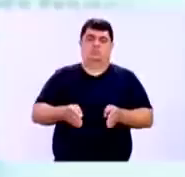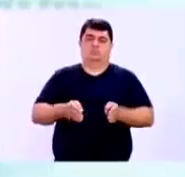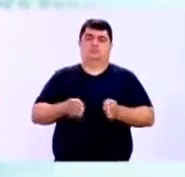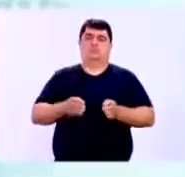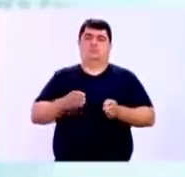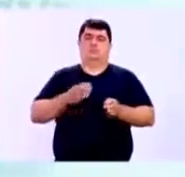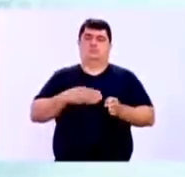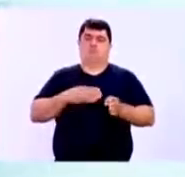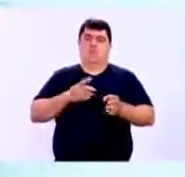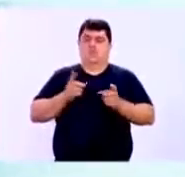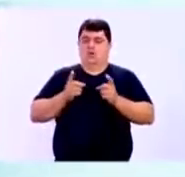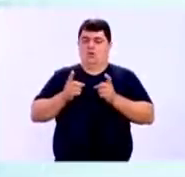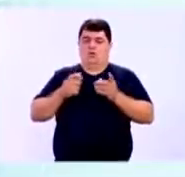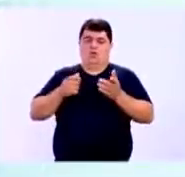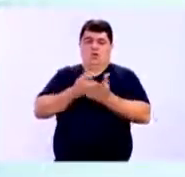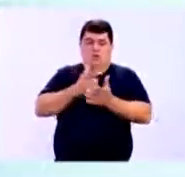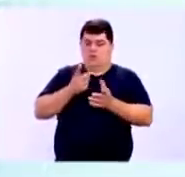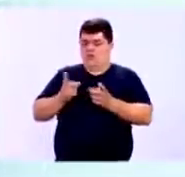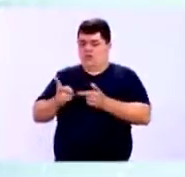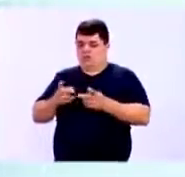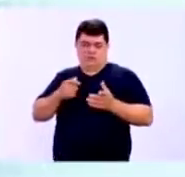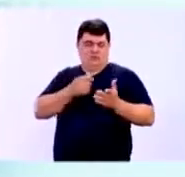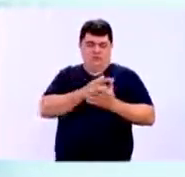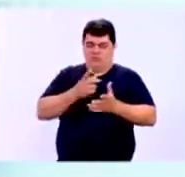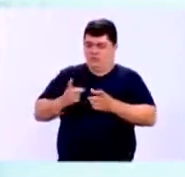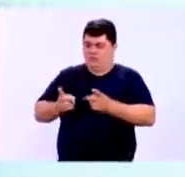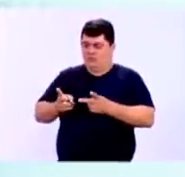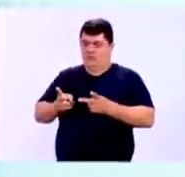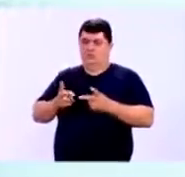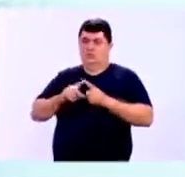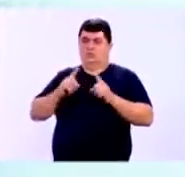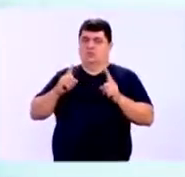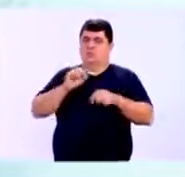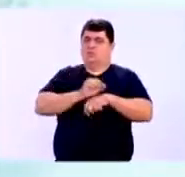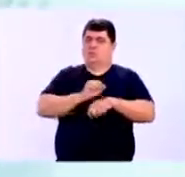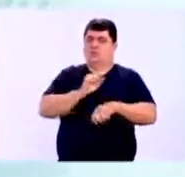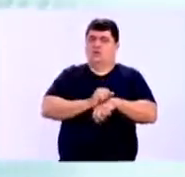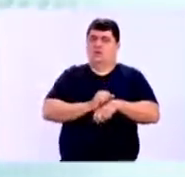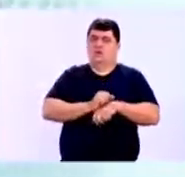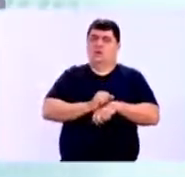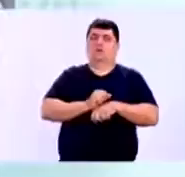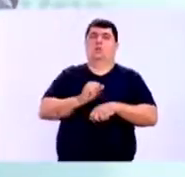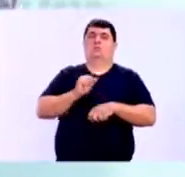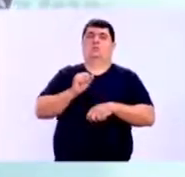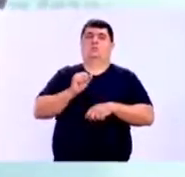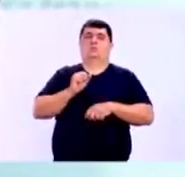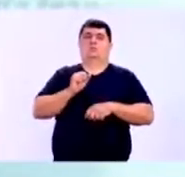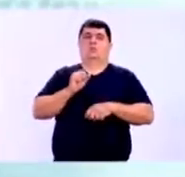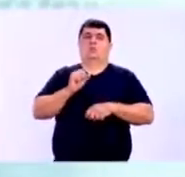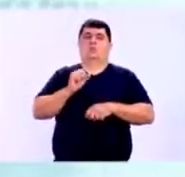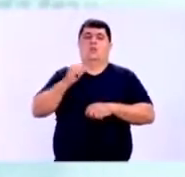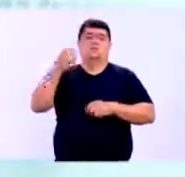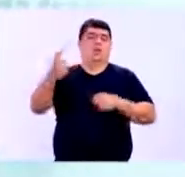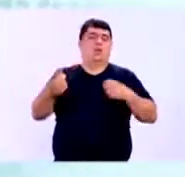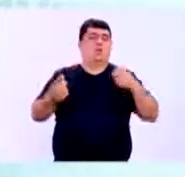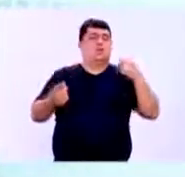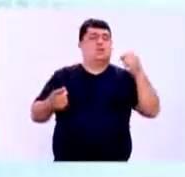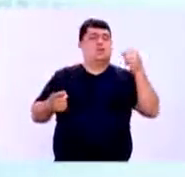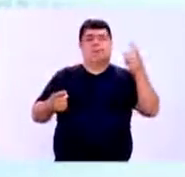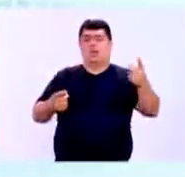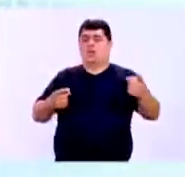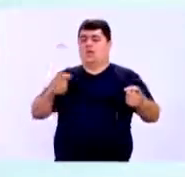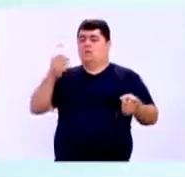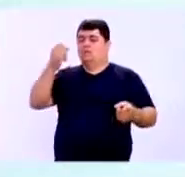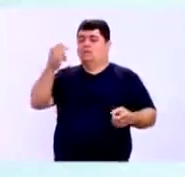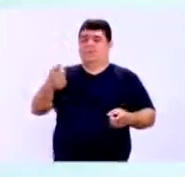Compra, vende e só se para fazer o inventário, ou seja, só se para verificar o estoque num determinado